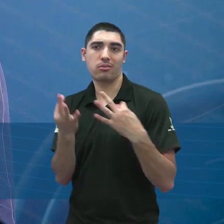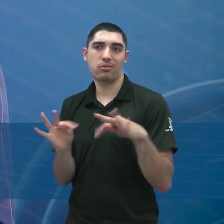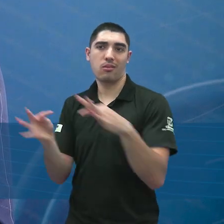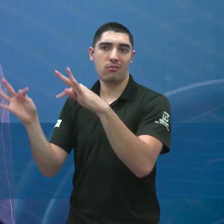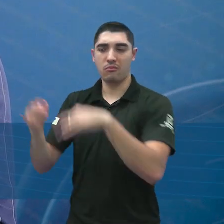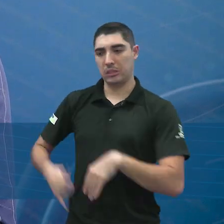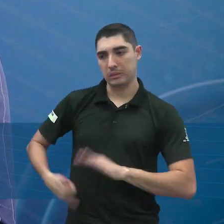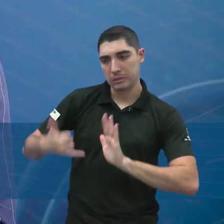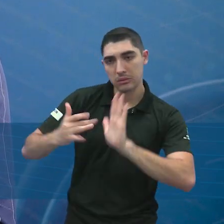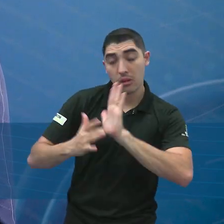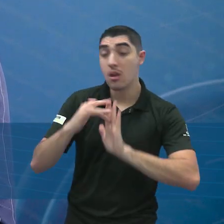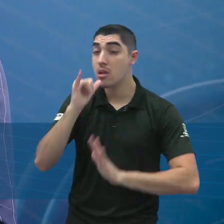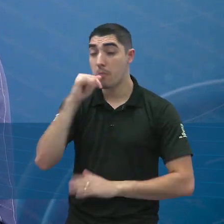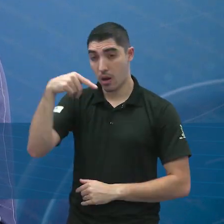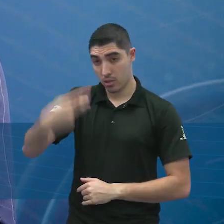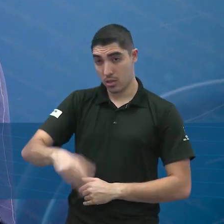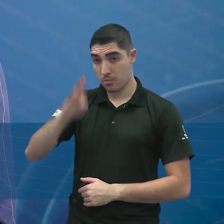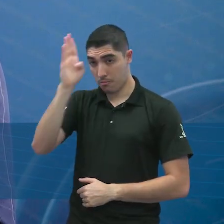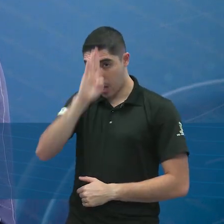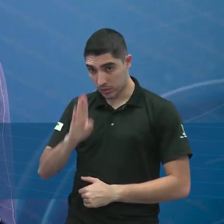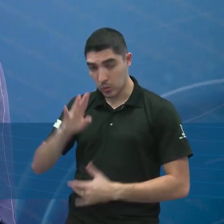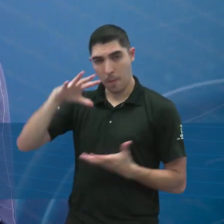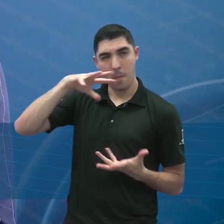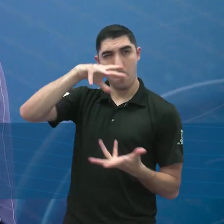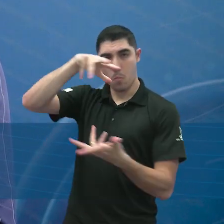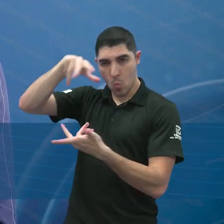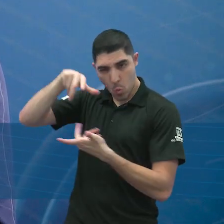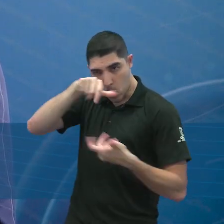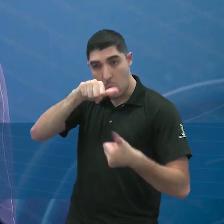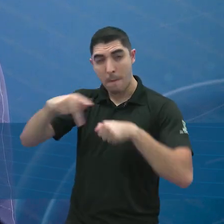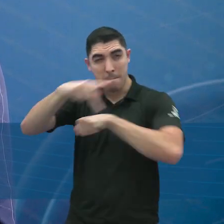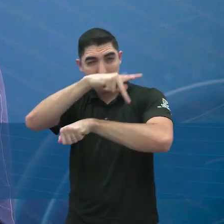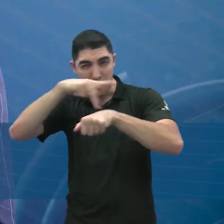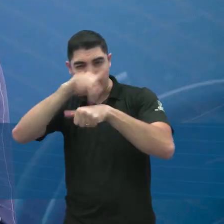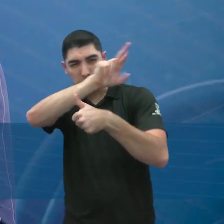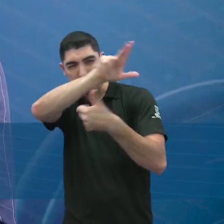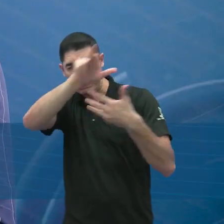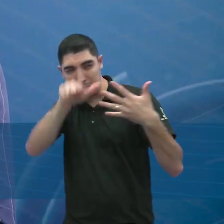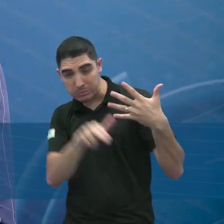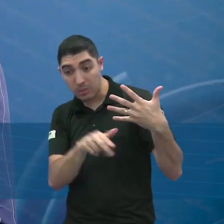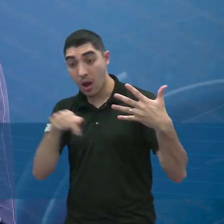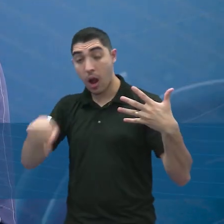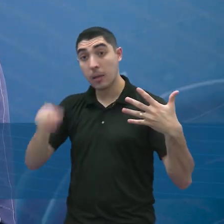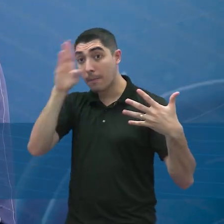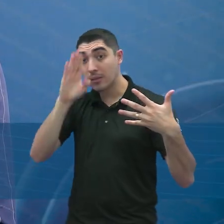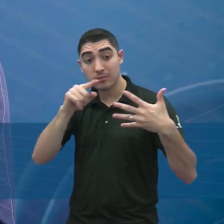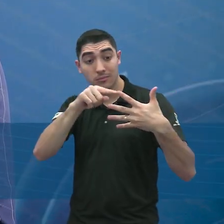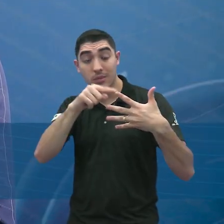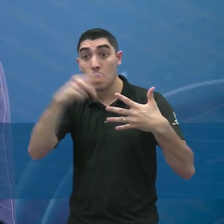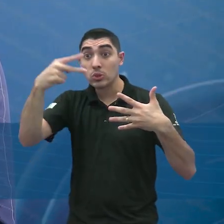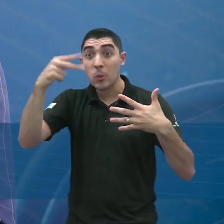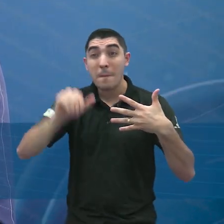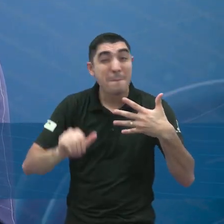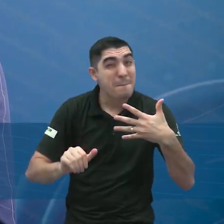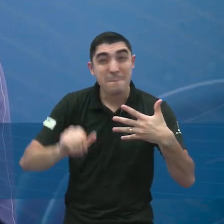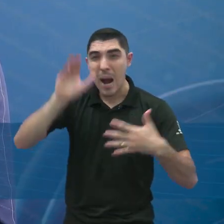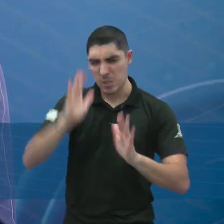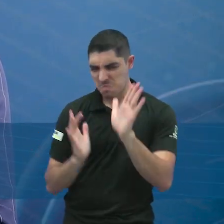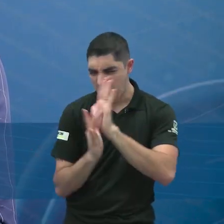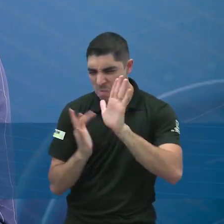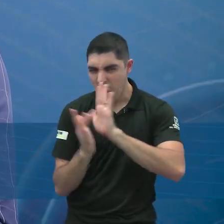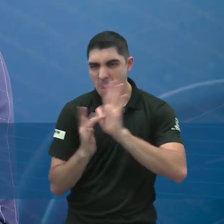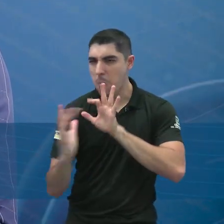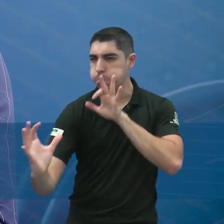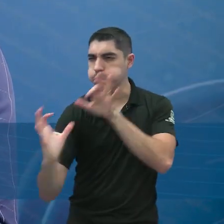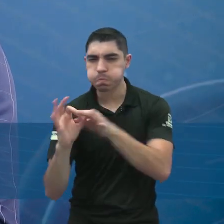dado interessante, o Brasil é o segundo maior país do mundo de conectividade no celular. Então, assim, as empresas que entenderam